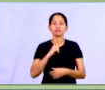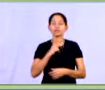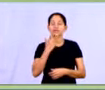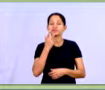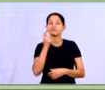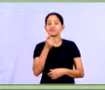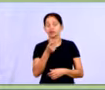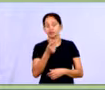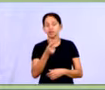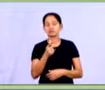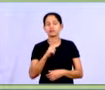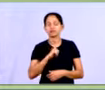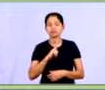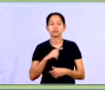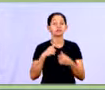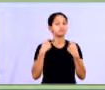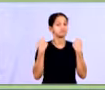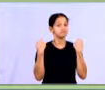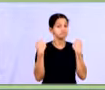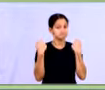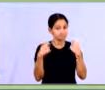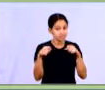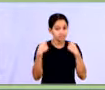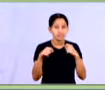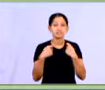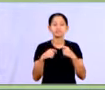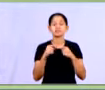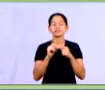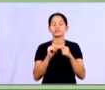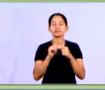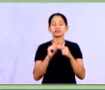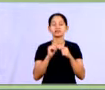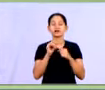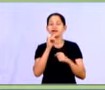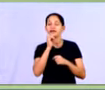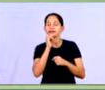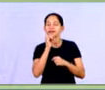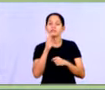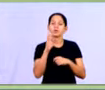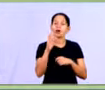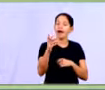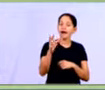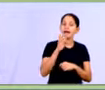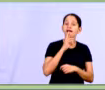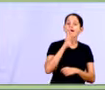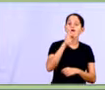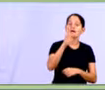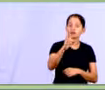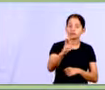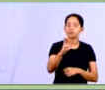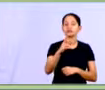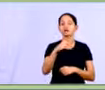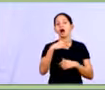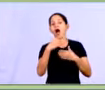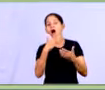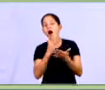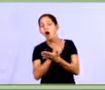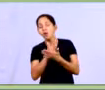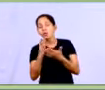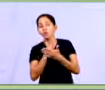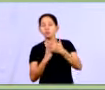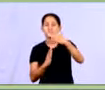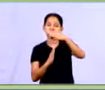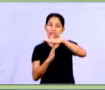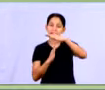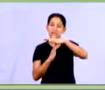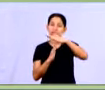quê? Que necessariamente o método payback busca justamente responder às indagações do tempo mínimo